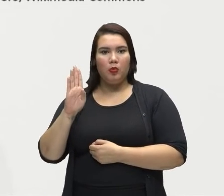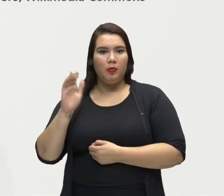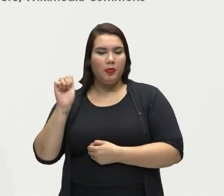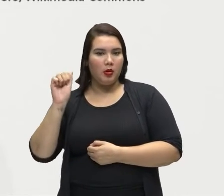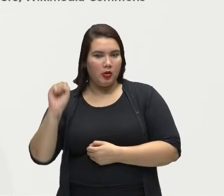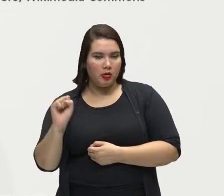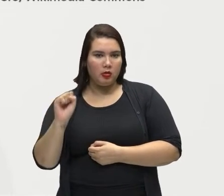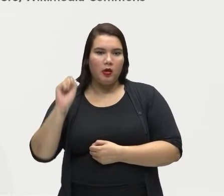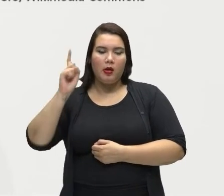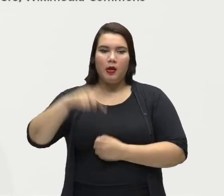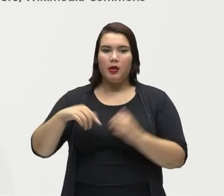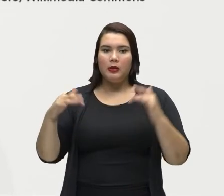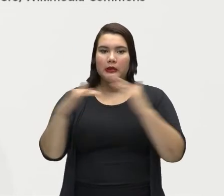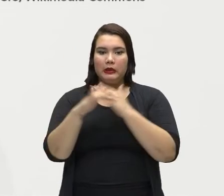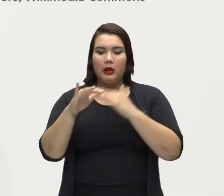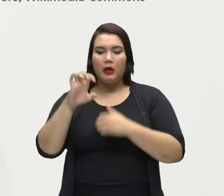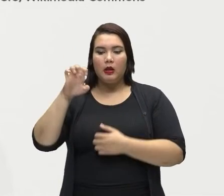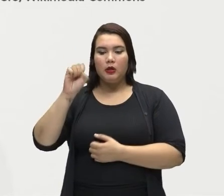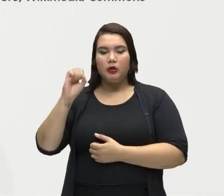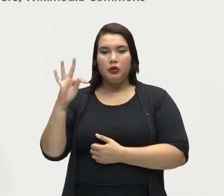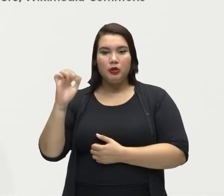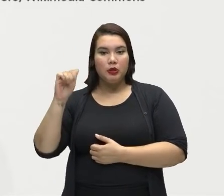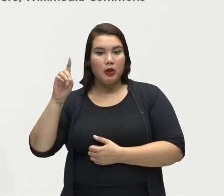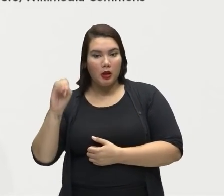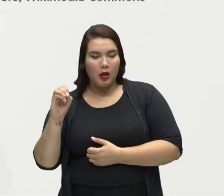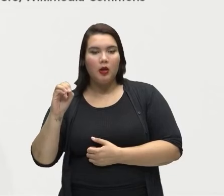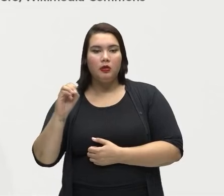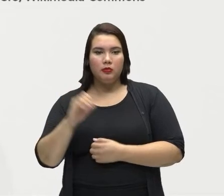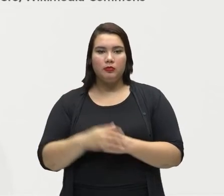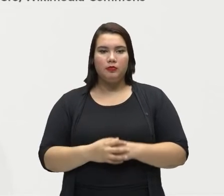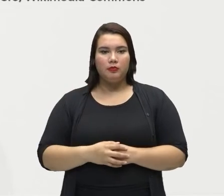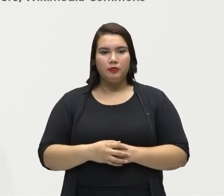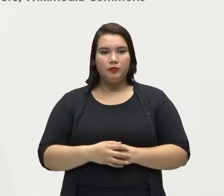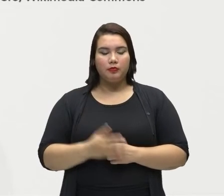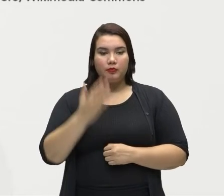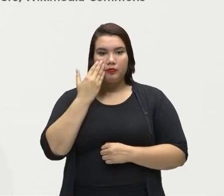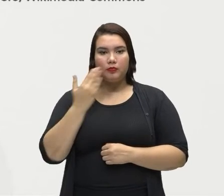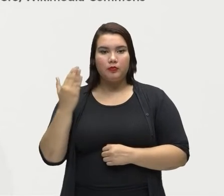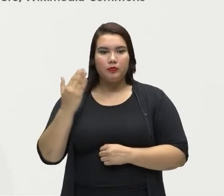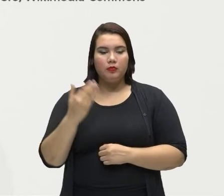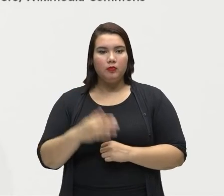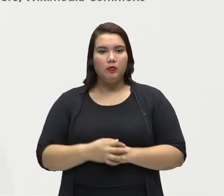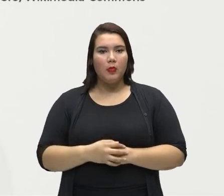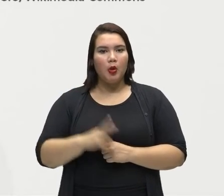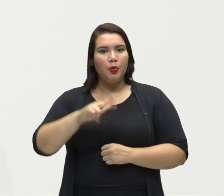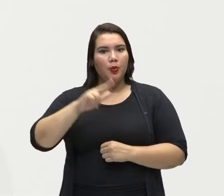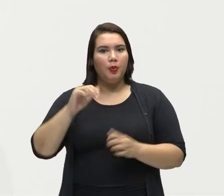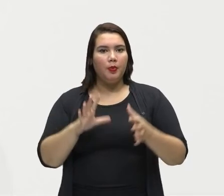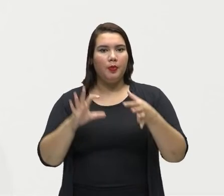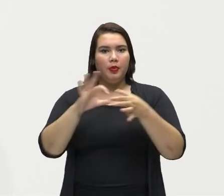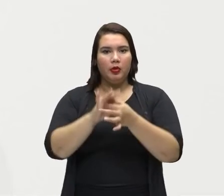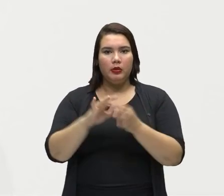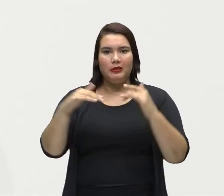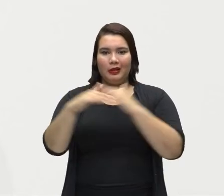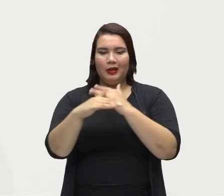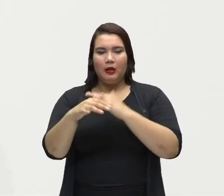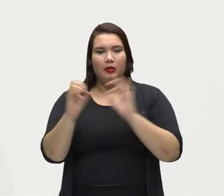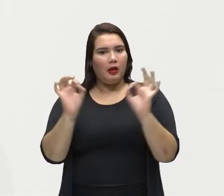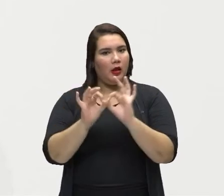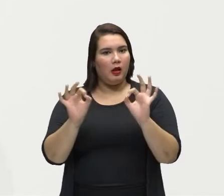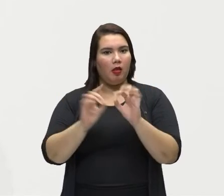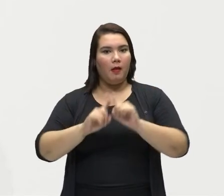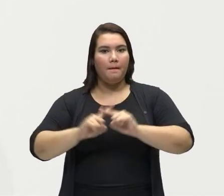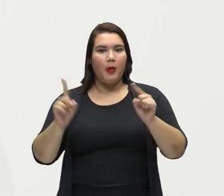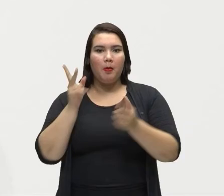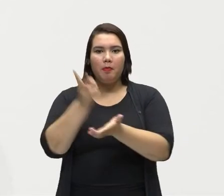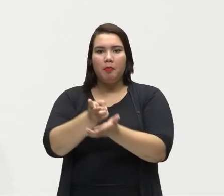eram cidades-estados, olha só. Os iorubás nunca unificaram suas cidades, mas mantiveram